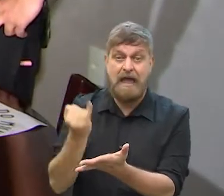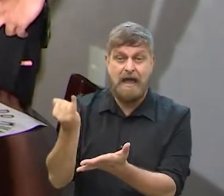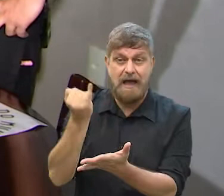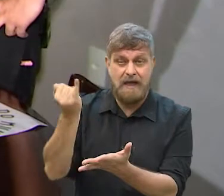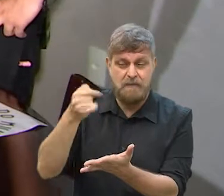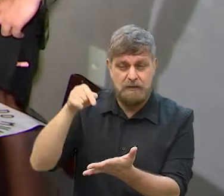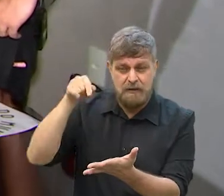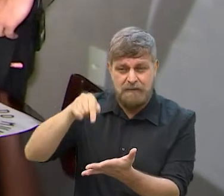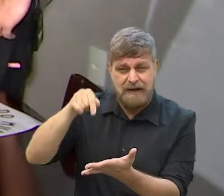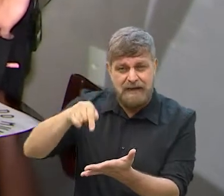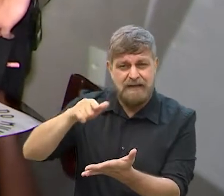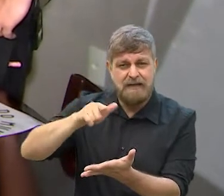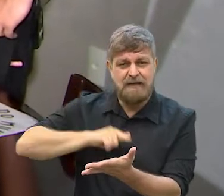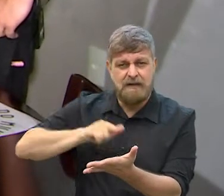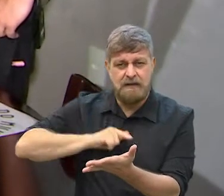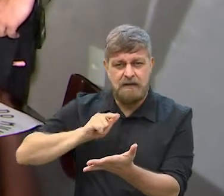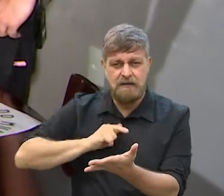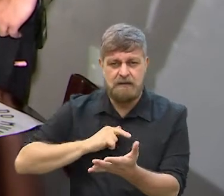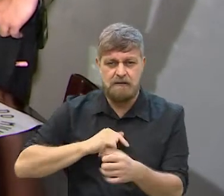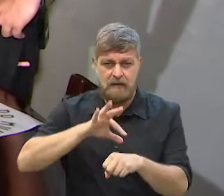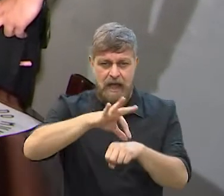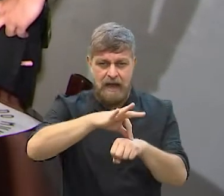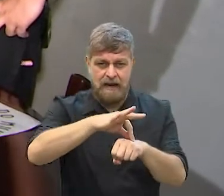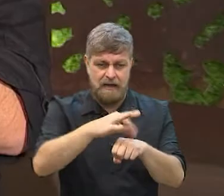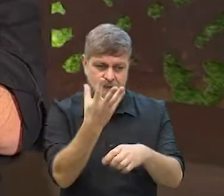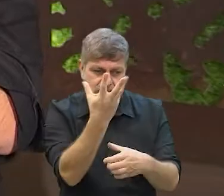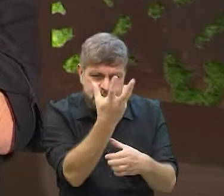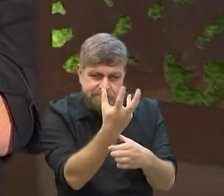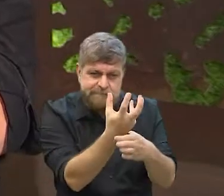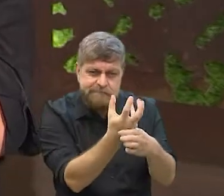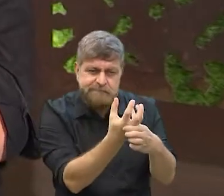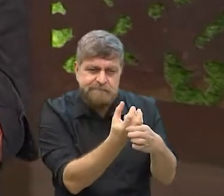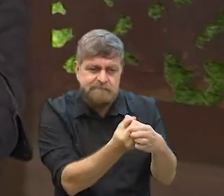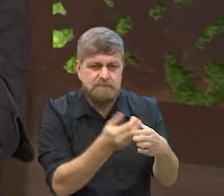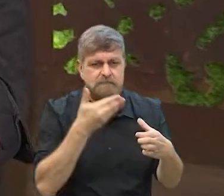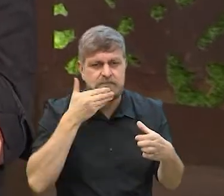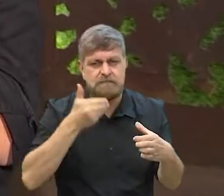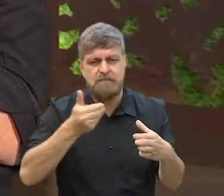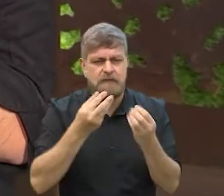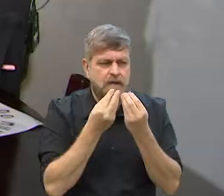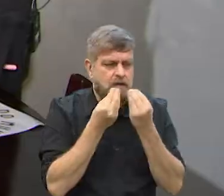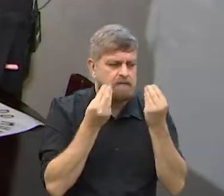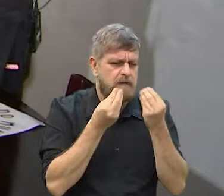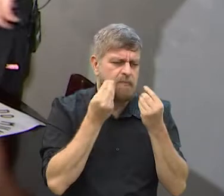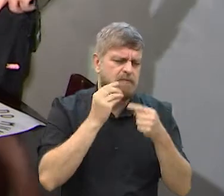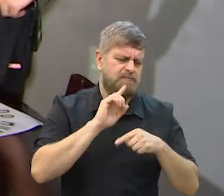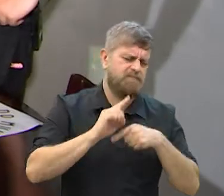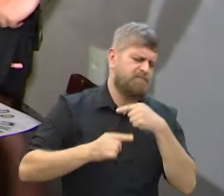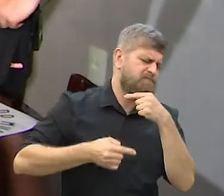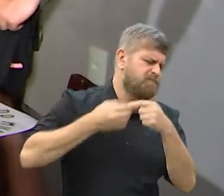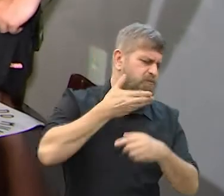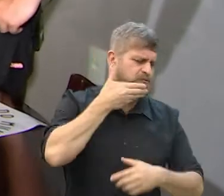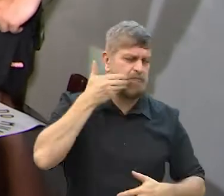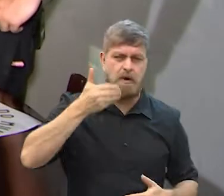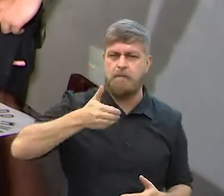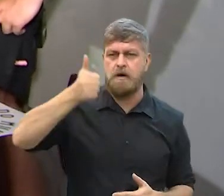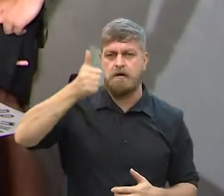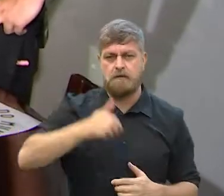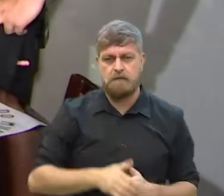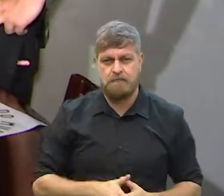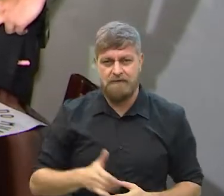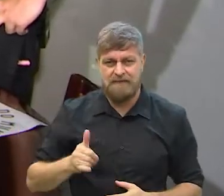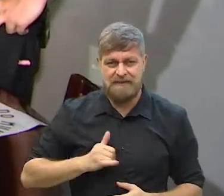ele ficar... Ele ter uma penetração muito melhor na carne para ficar com melhor sabor. Mas a gente está